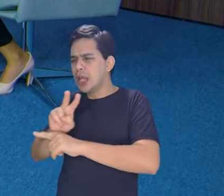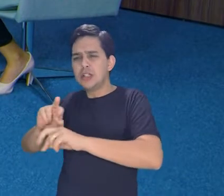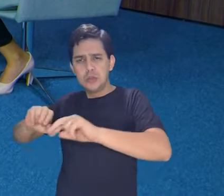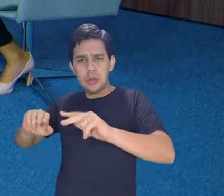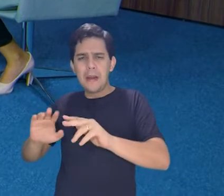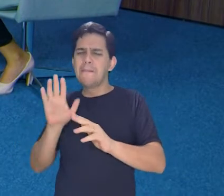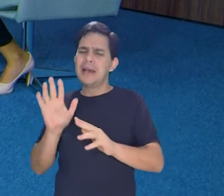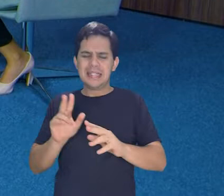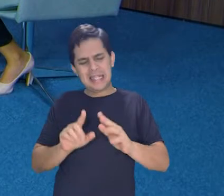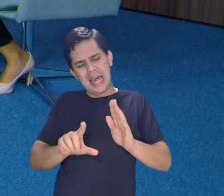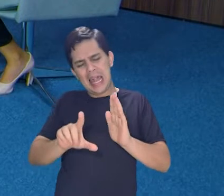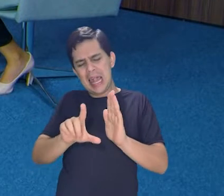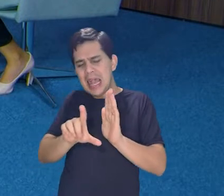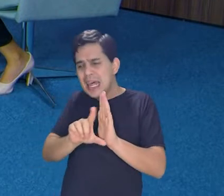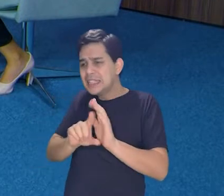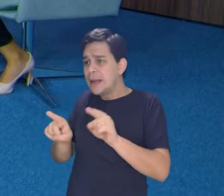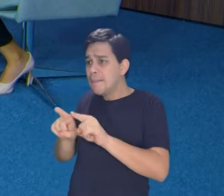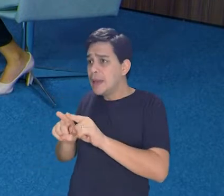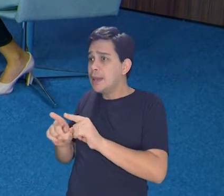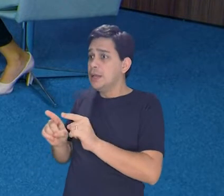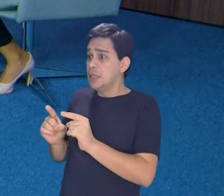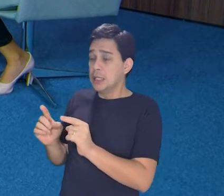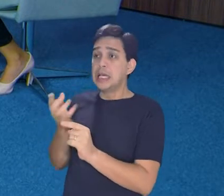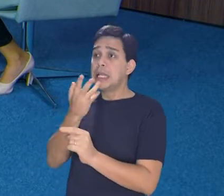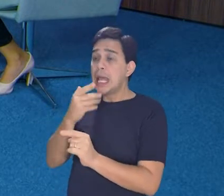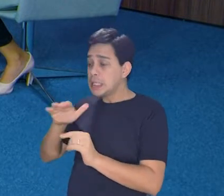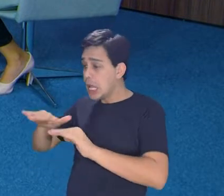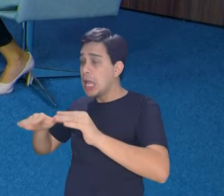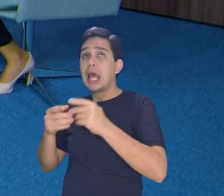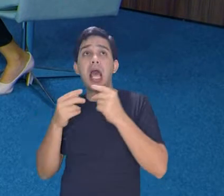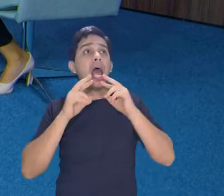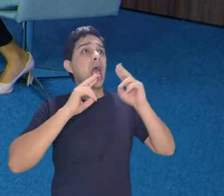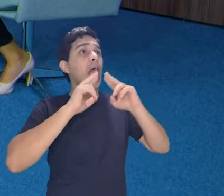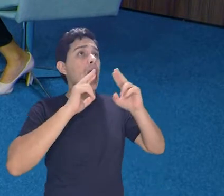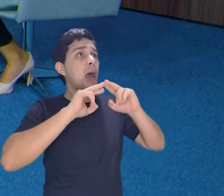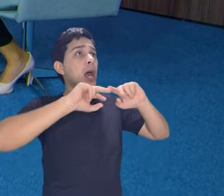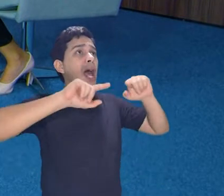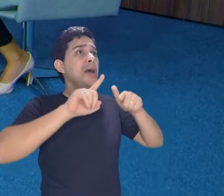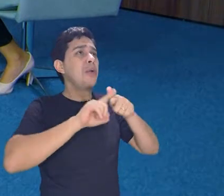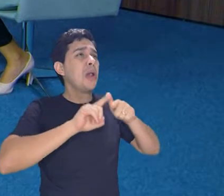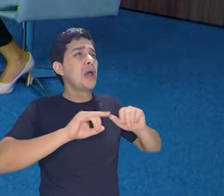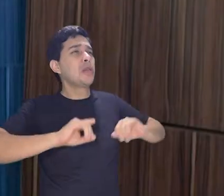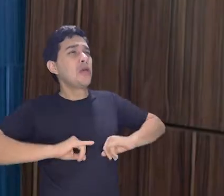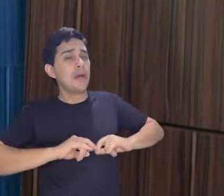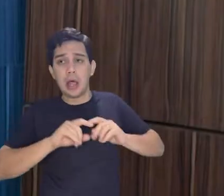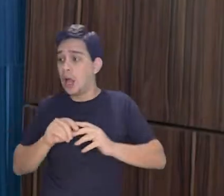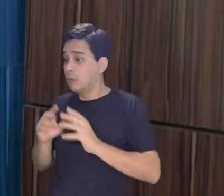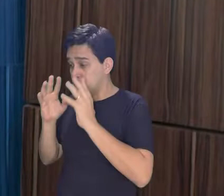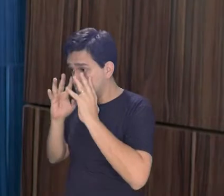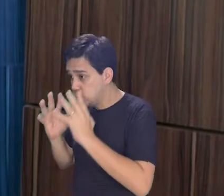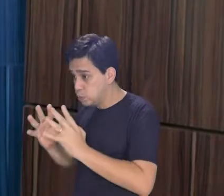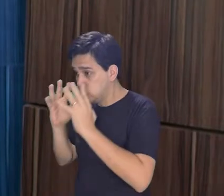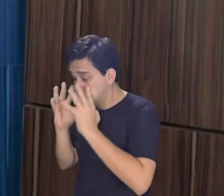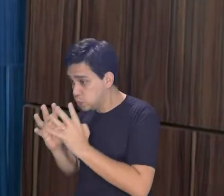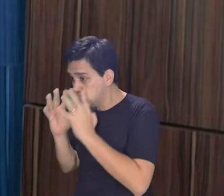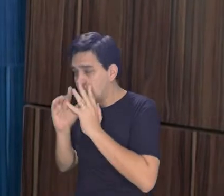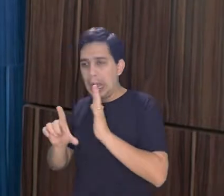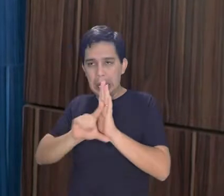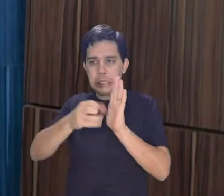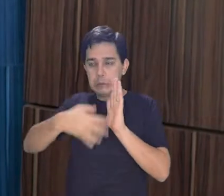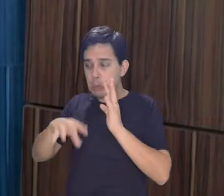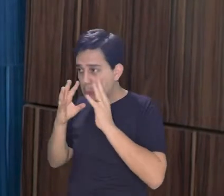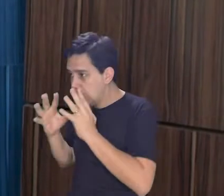que regulamente a escuta. Ela cria todo esse sistema, ela define os tipos de violência e fala de que forma essas políticas